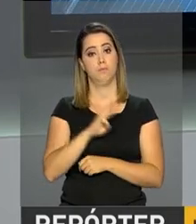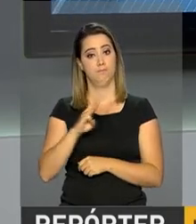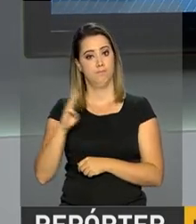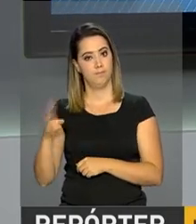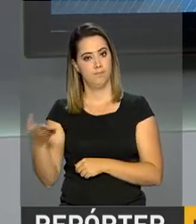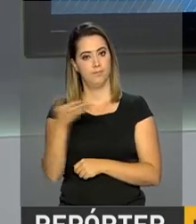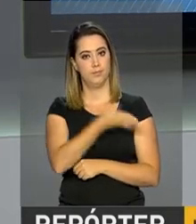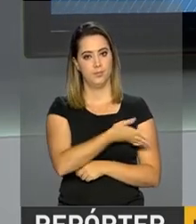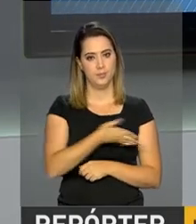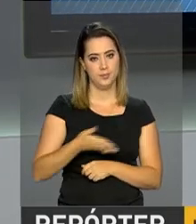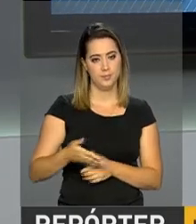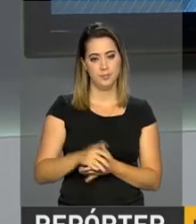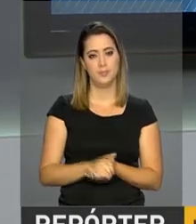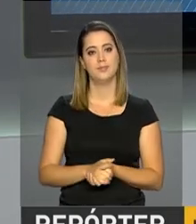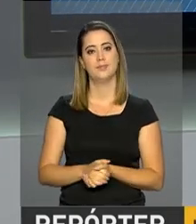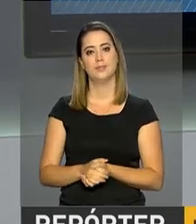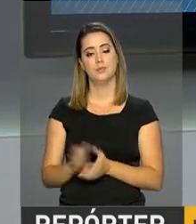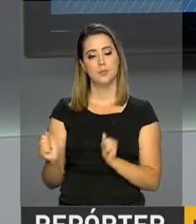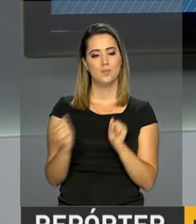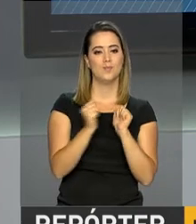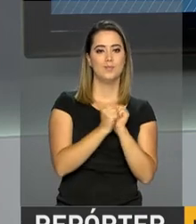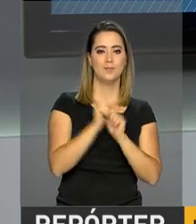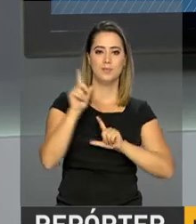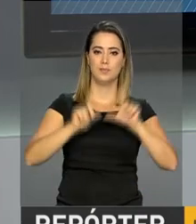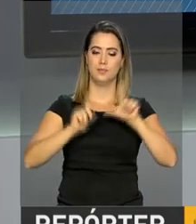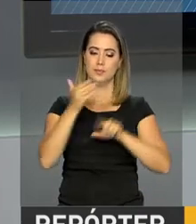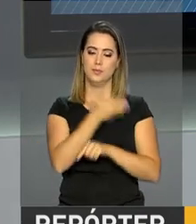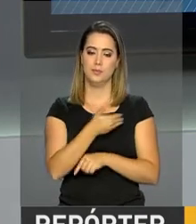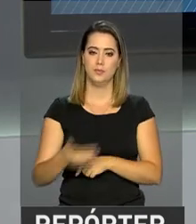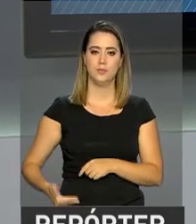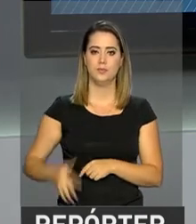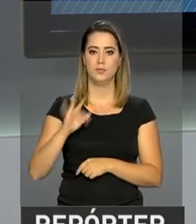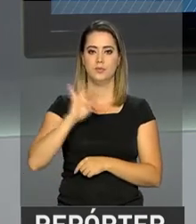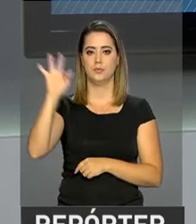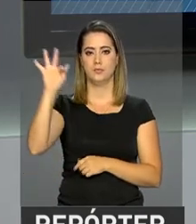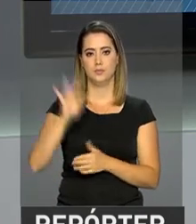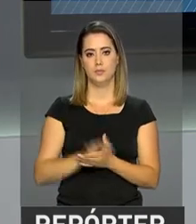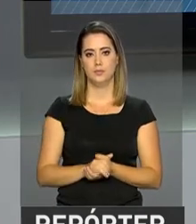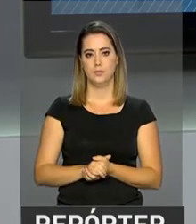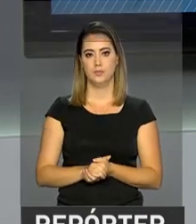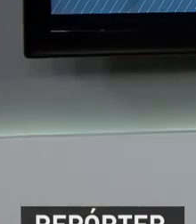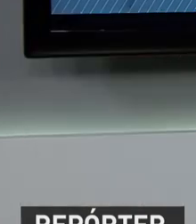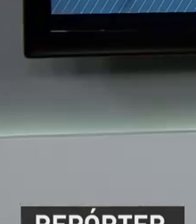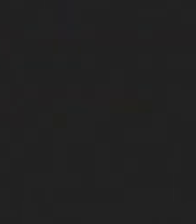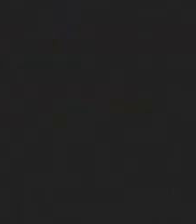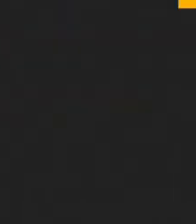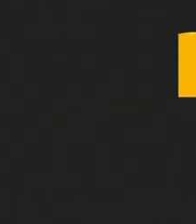página da NBR na internet. Continue com a gente na NBR, a TV do Governo Federal.